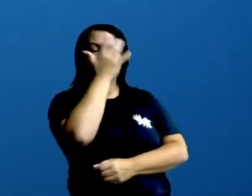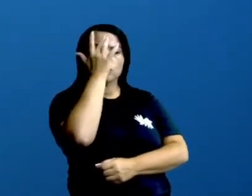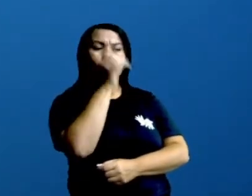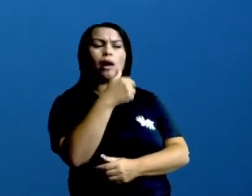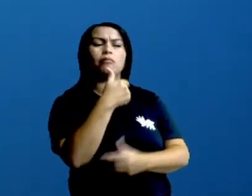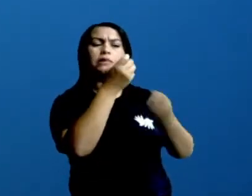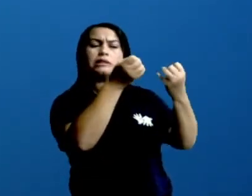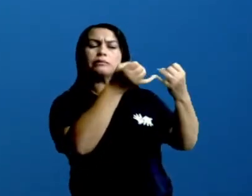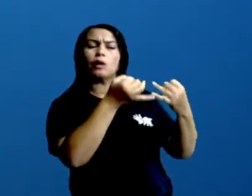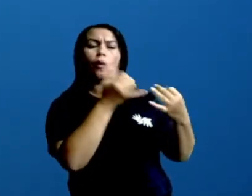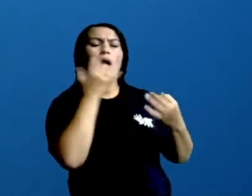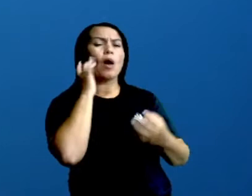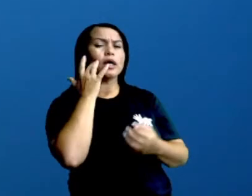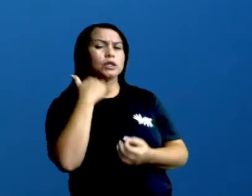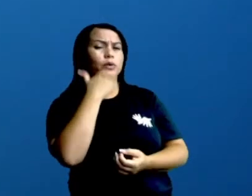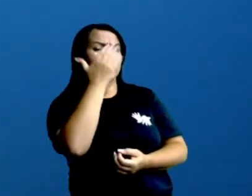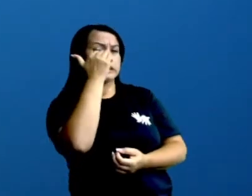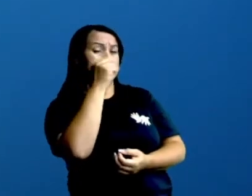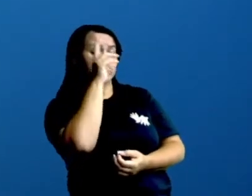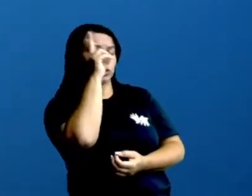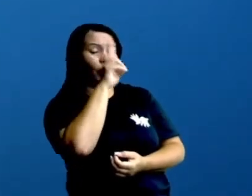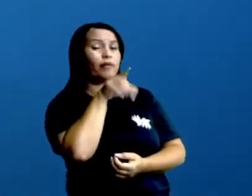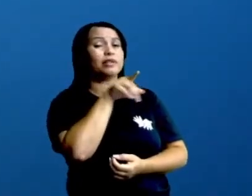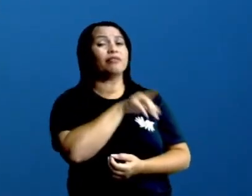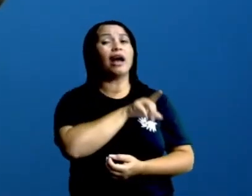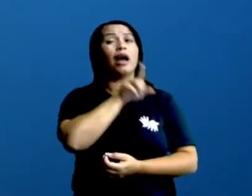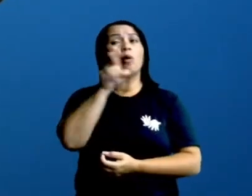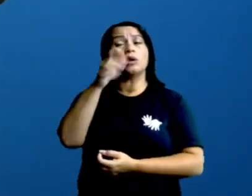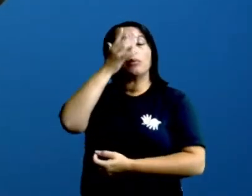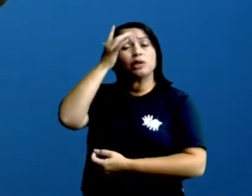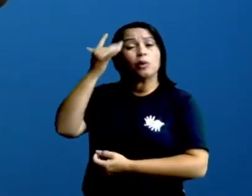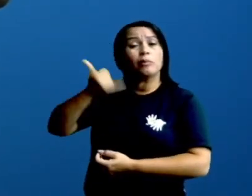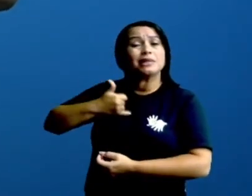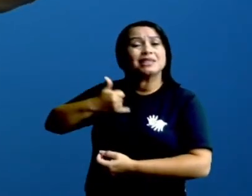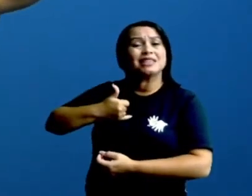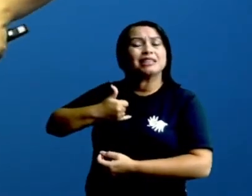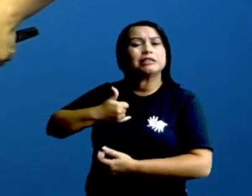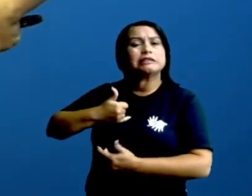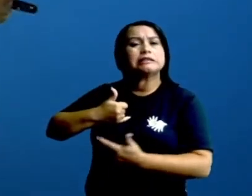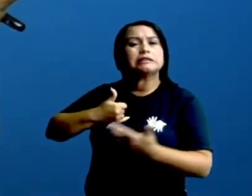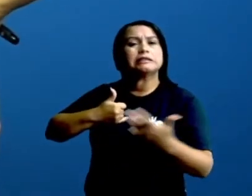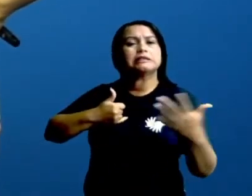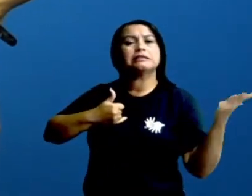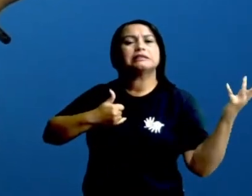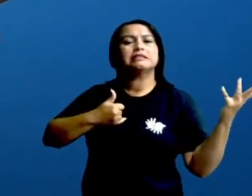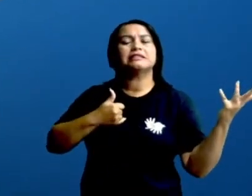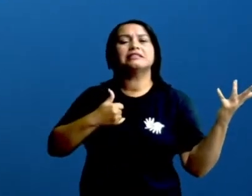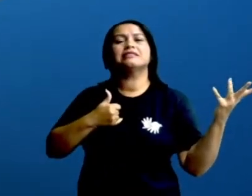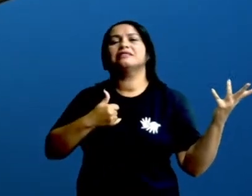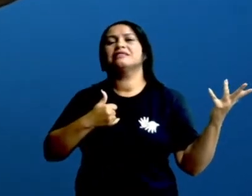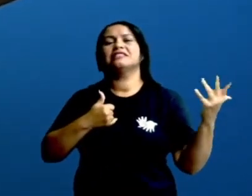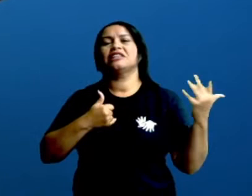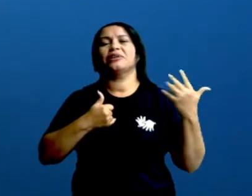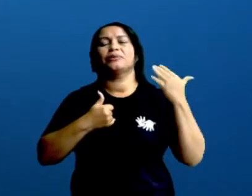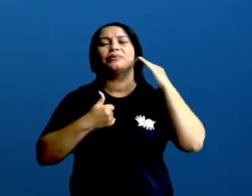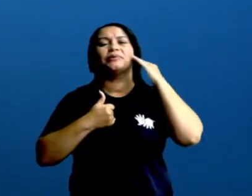aí você fica achando que sabe da história. Aí quando você vai ouvir o outro lado, aí você faz, eu